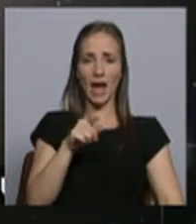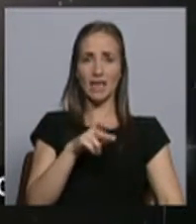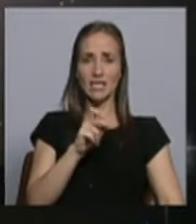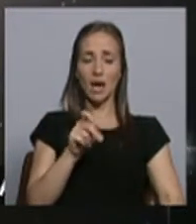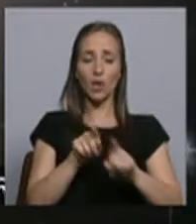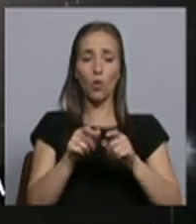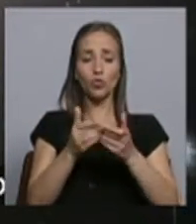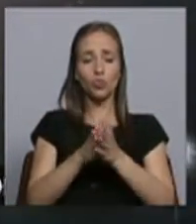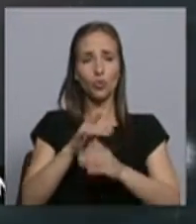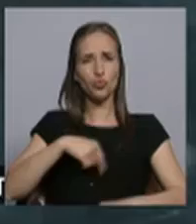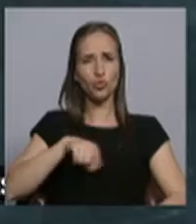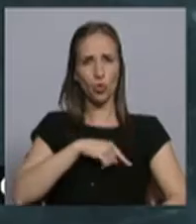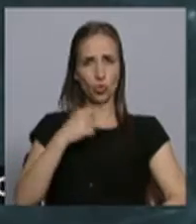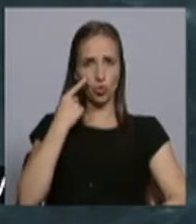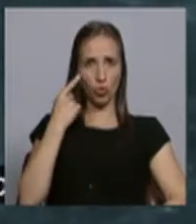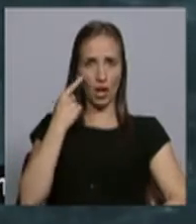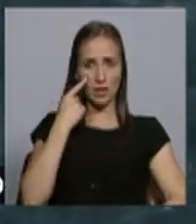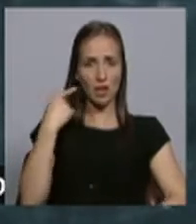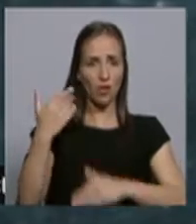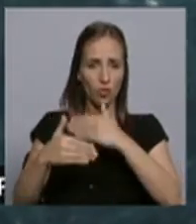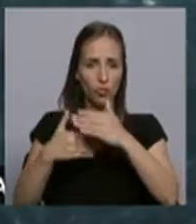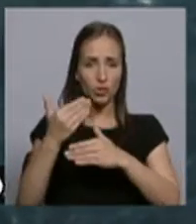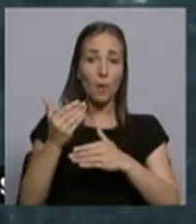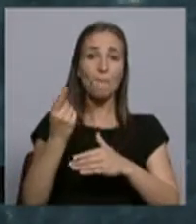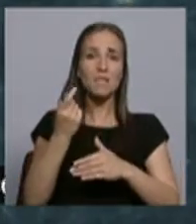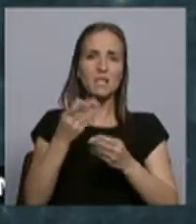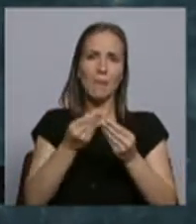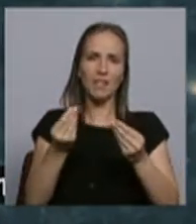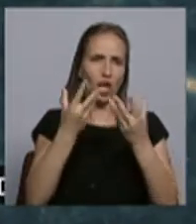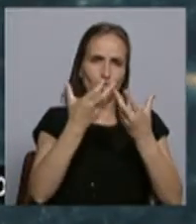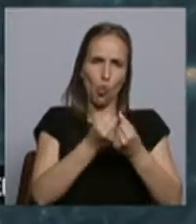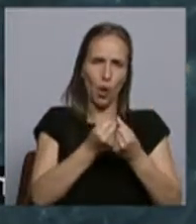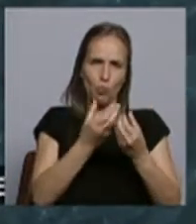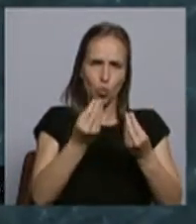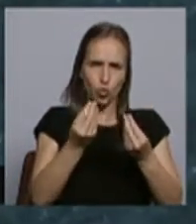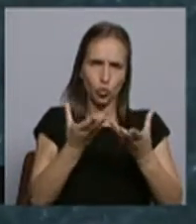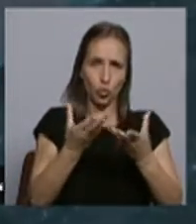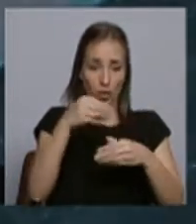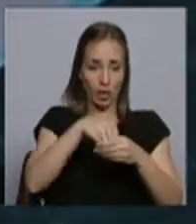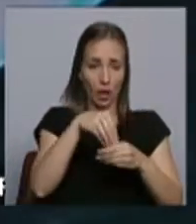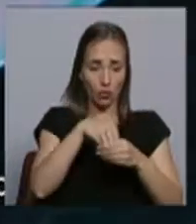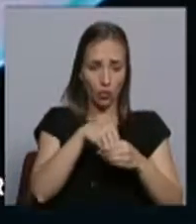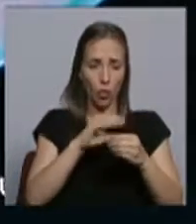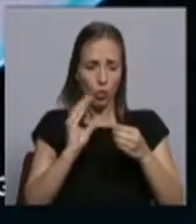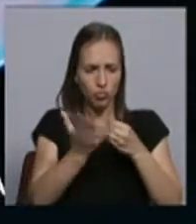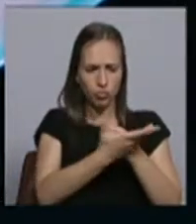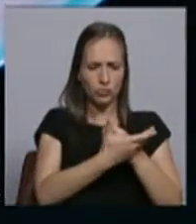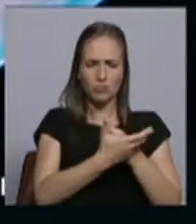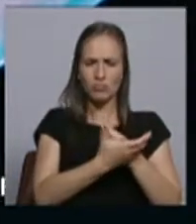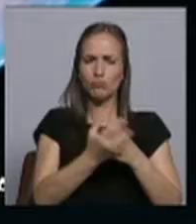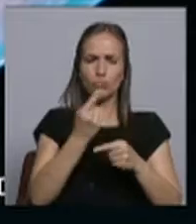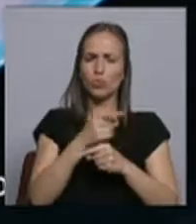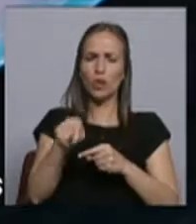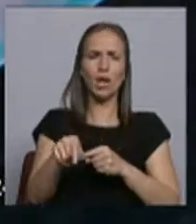que nós conhecemos e da própria evolução das galáxias, tem que ter matéria escura em grande quantidade no seu interior e nos seus halos. Por que razão é que